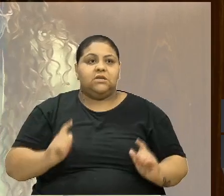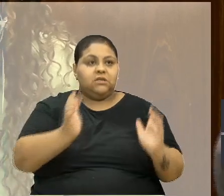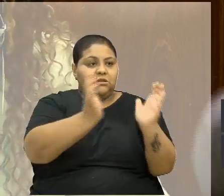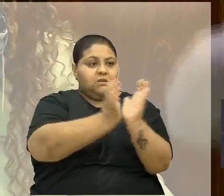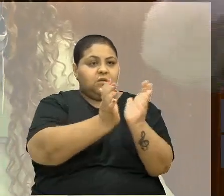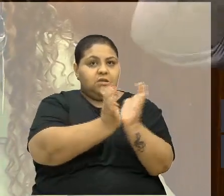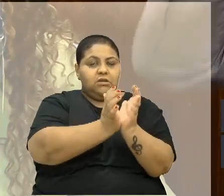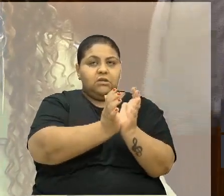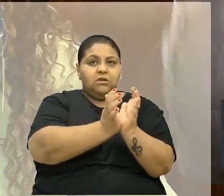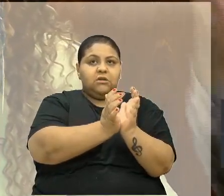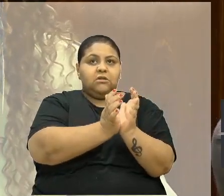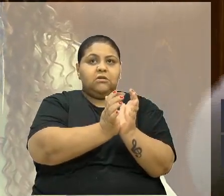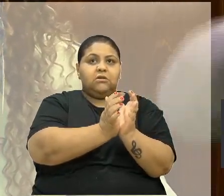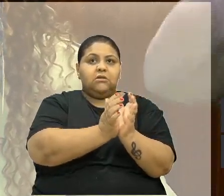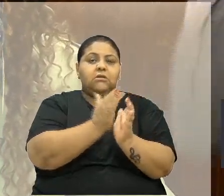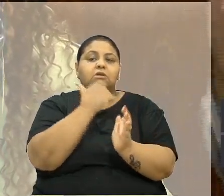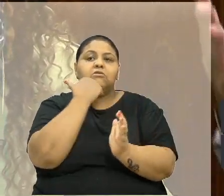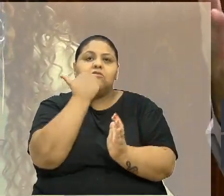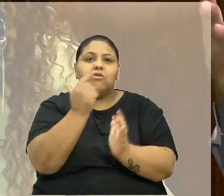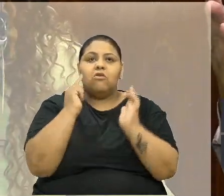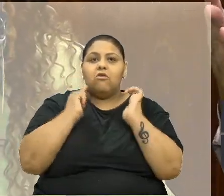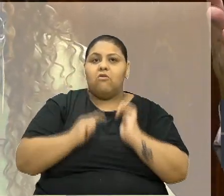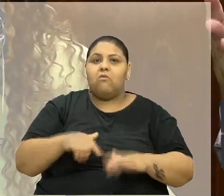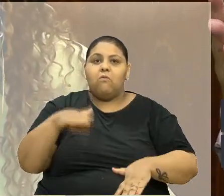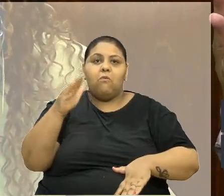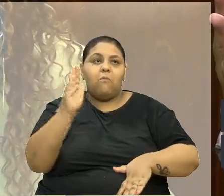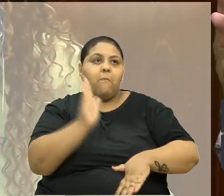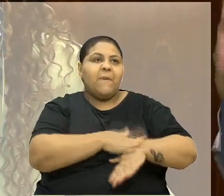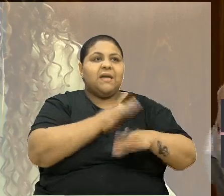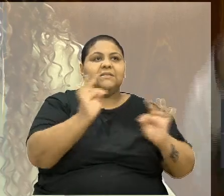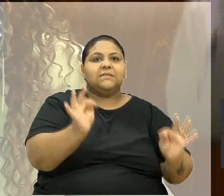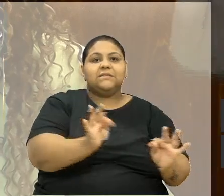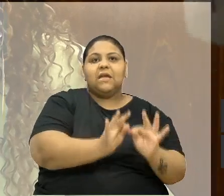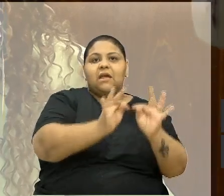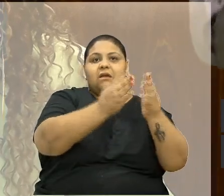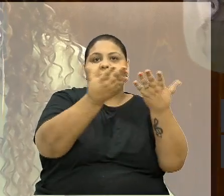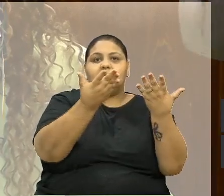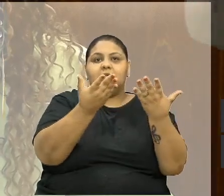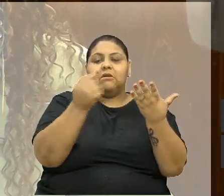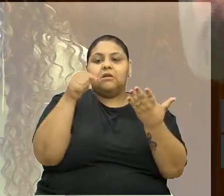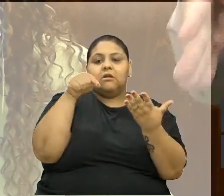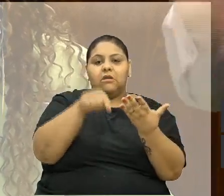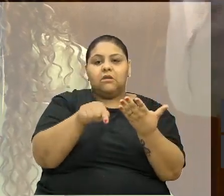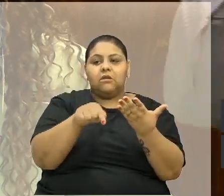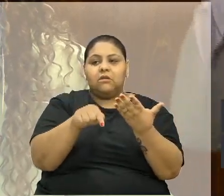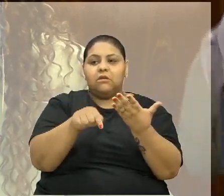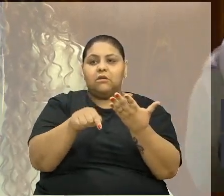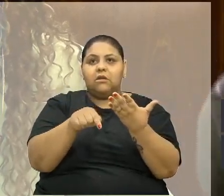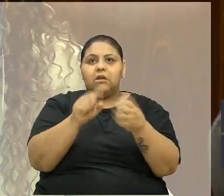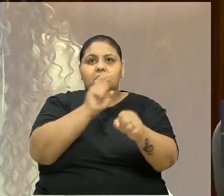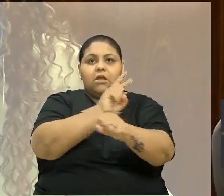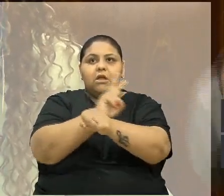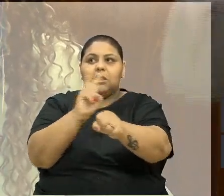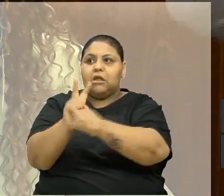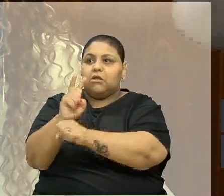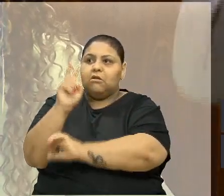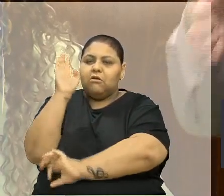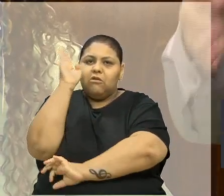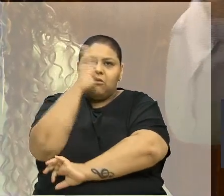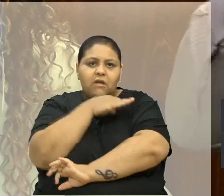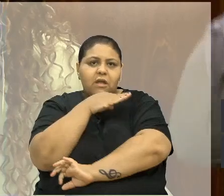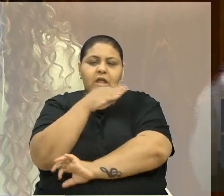são gestores, não adianta o gestor ser o mais técnico possível se aquilo que ele gere vai mal, se aquilo que ele gere